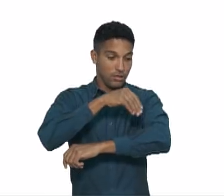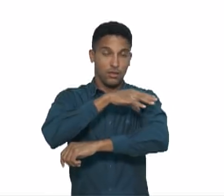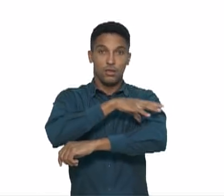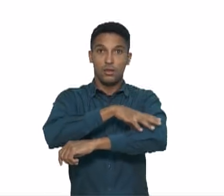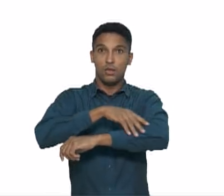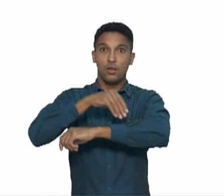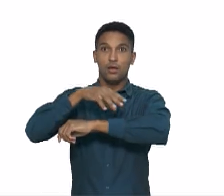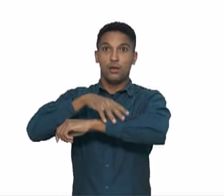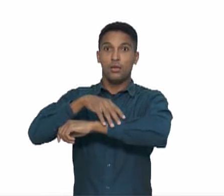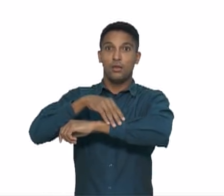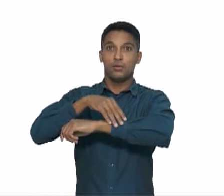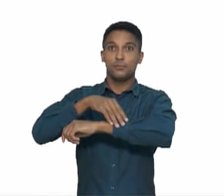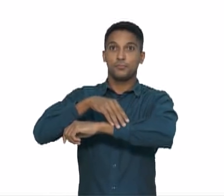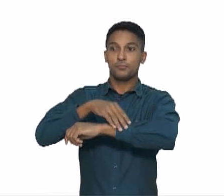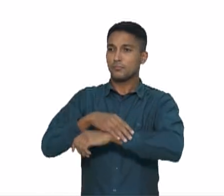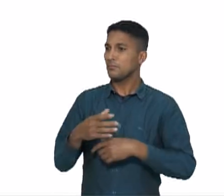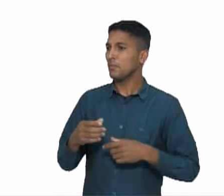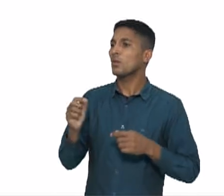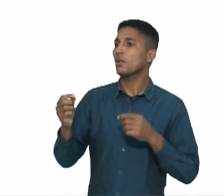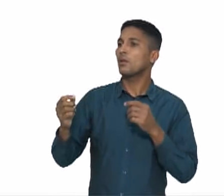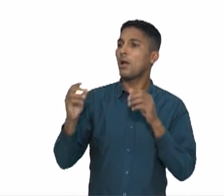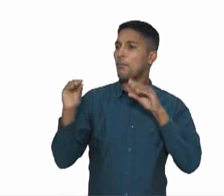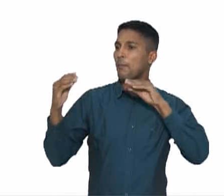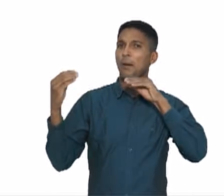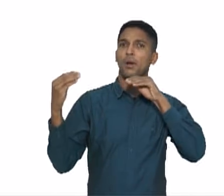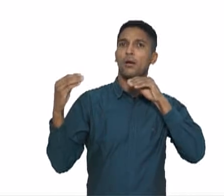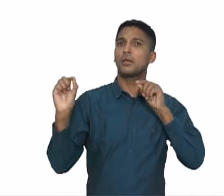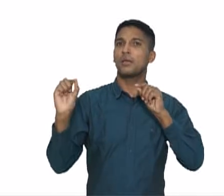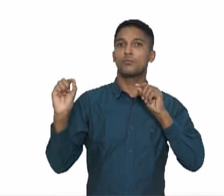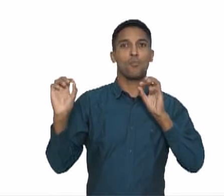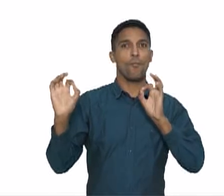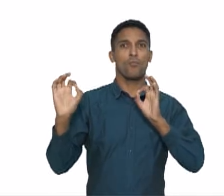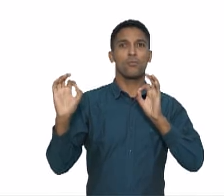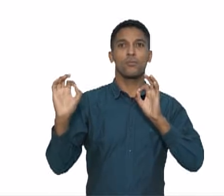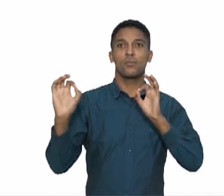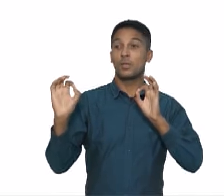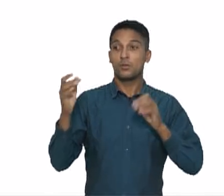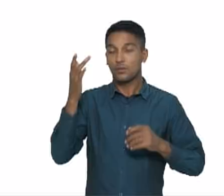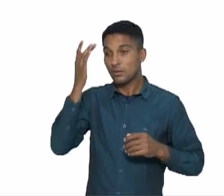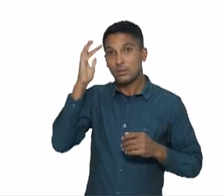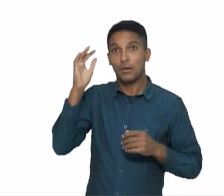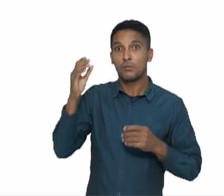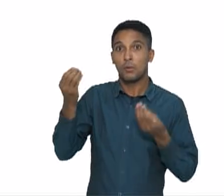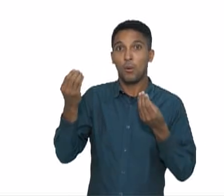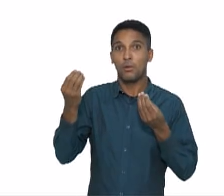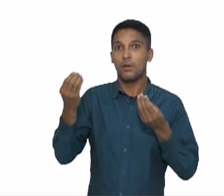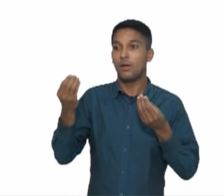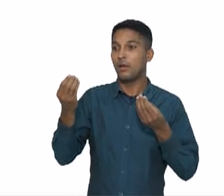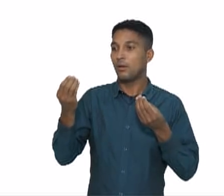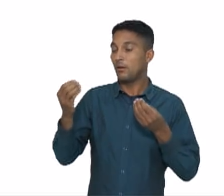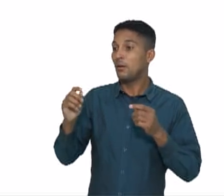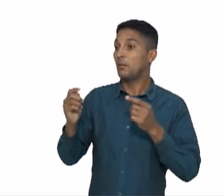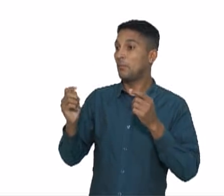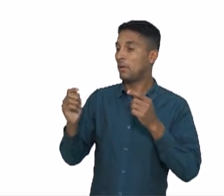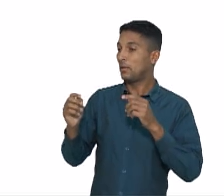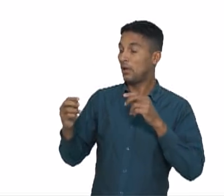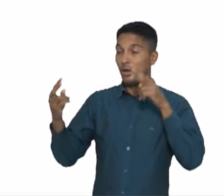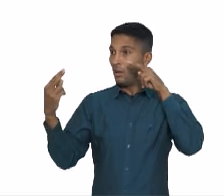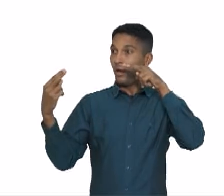se disseram? Não se sabe. Sabe-se apenas que se comunicaram rapidamente, pois não havia